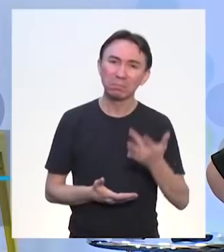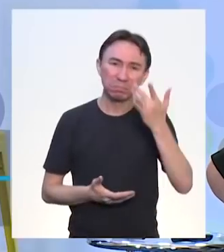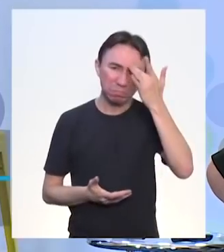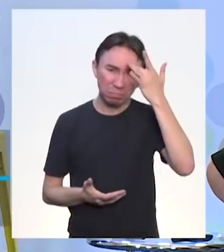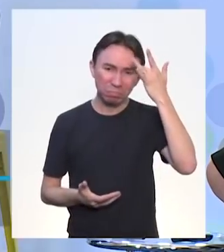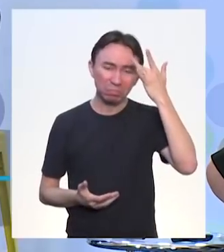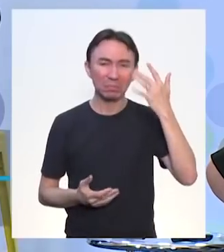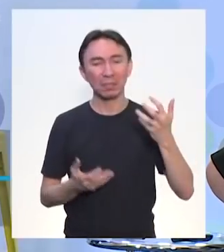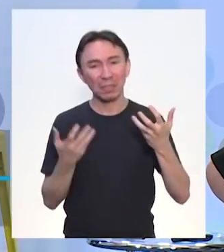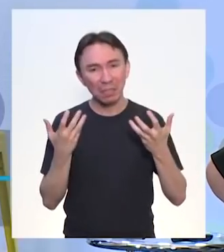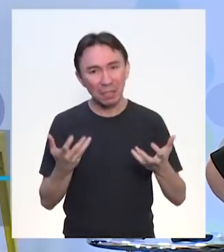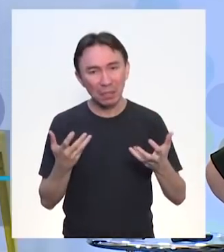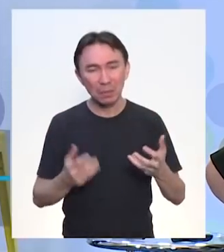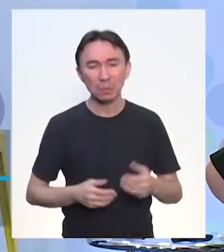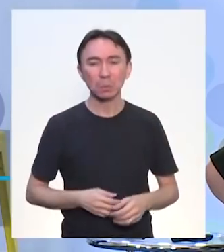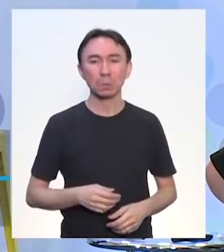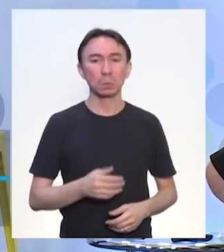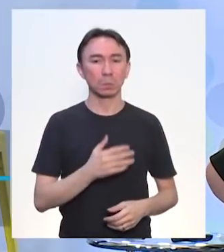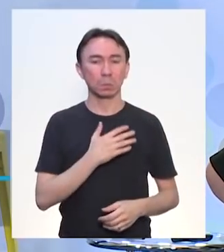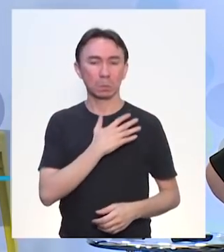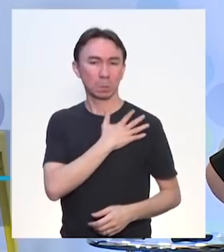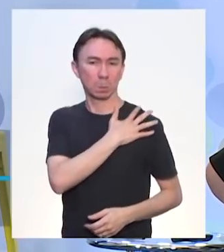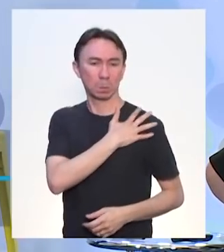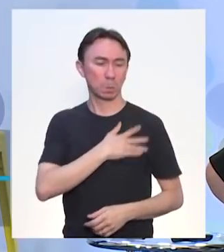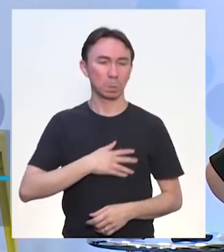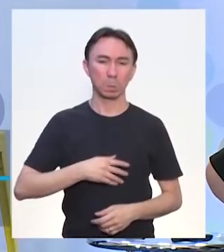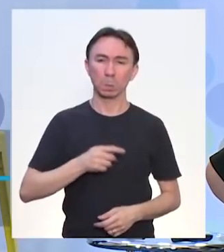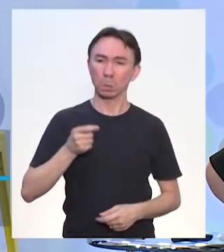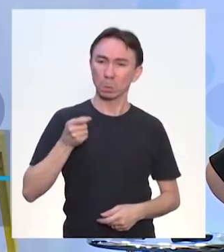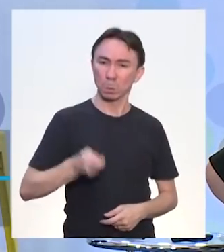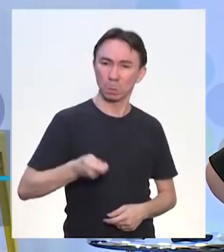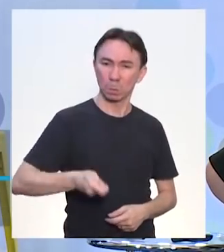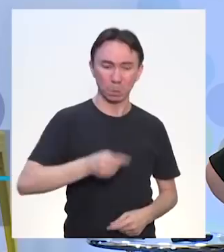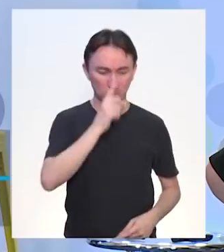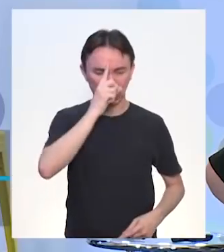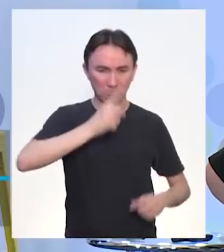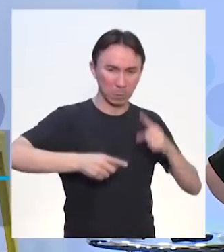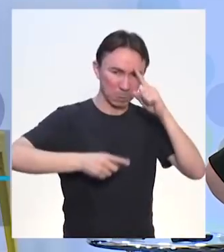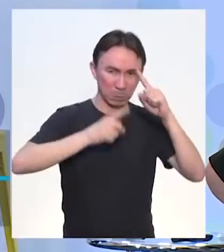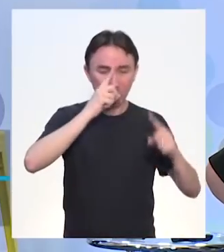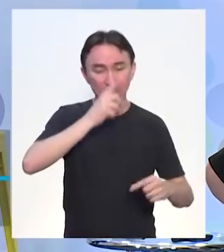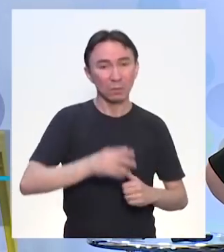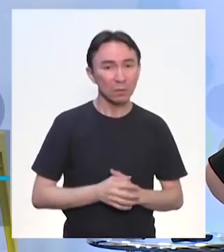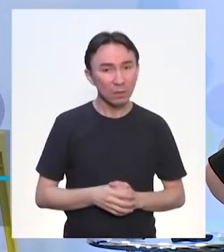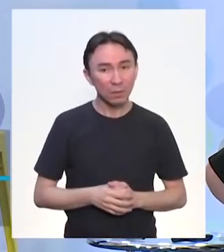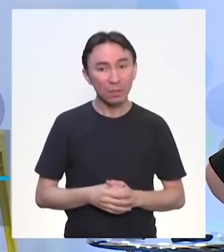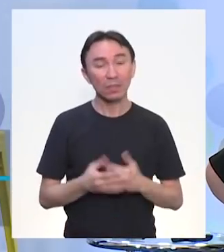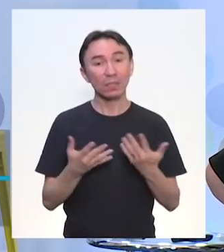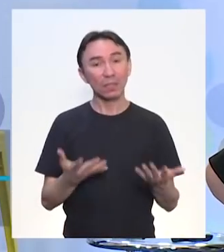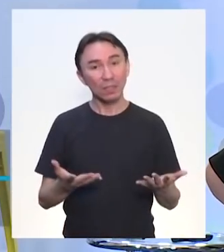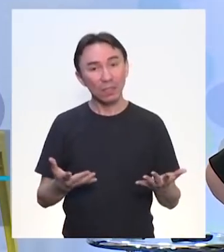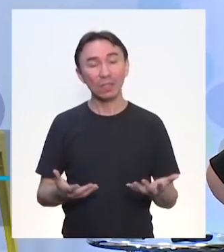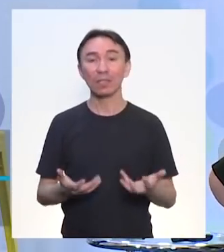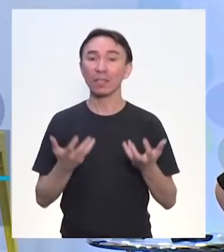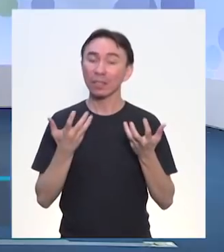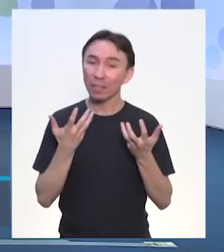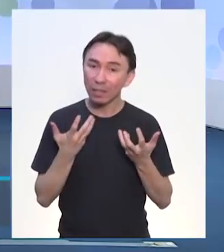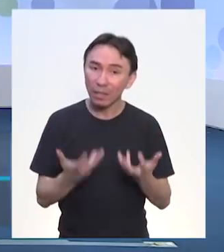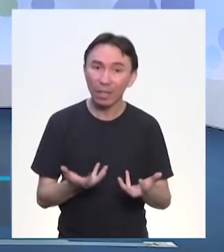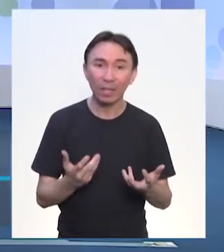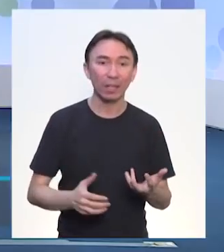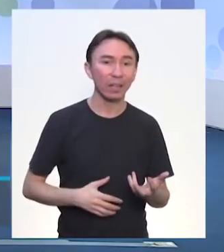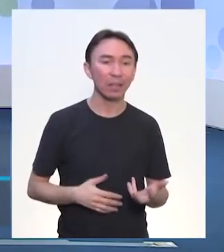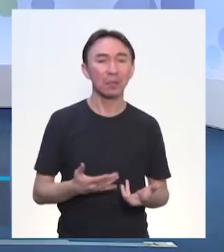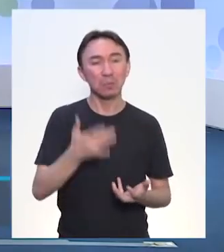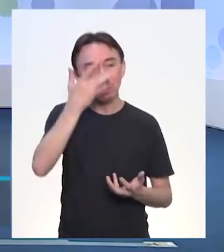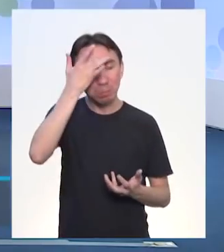de sê-lo, ele tem uma espécie de destino psicótico de se mostrar junto